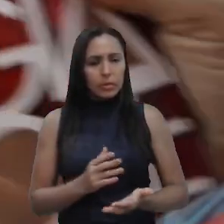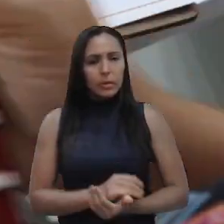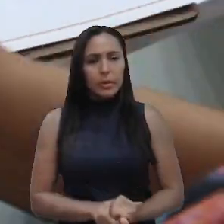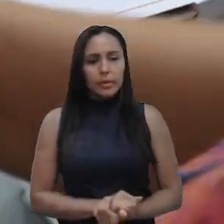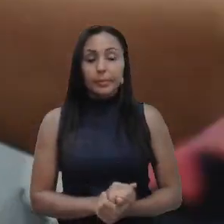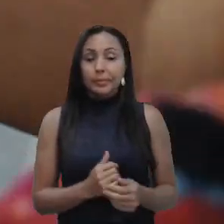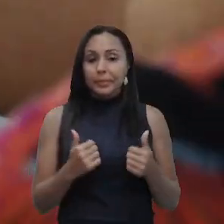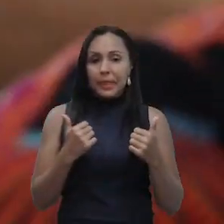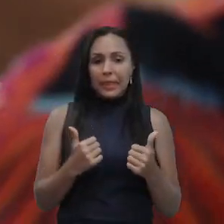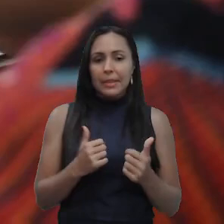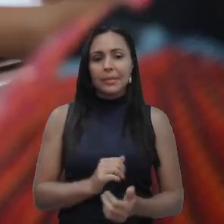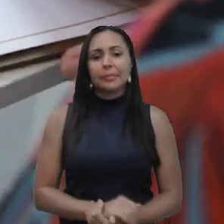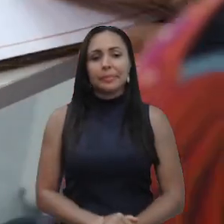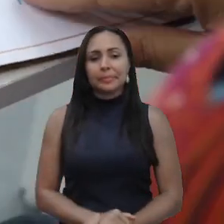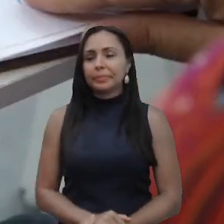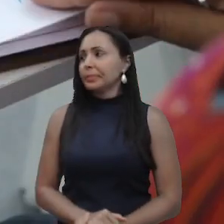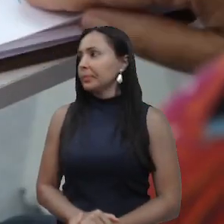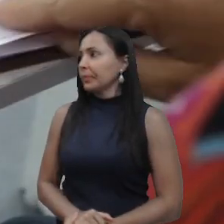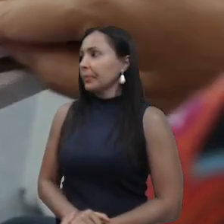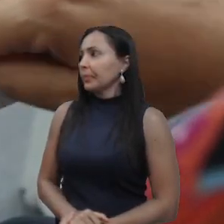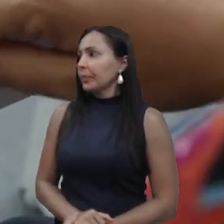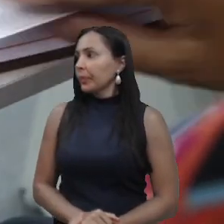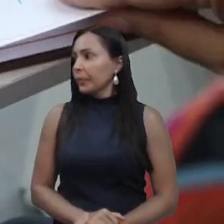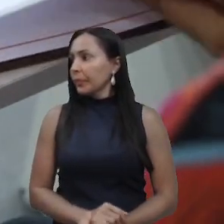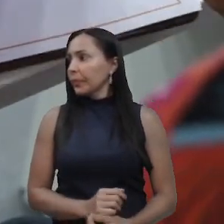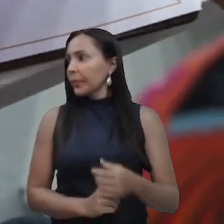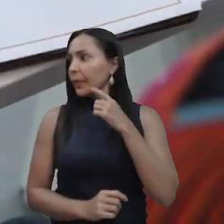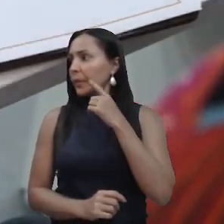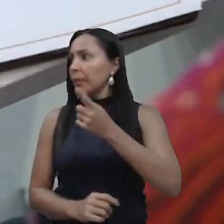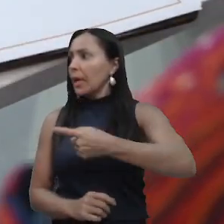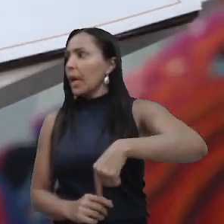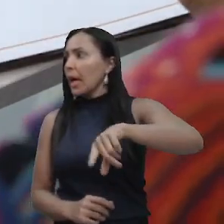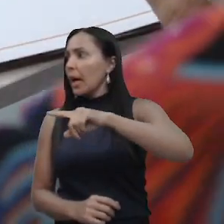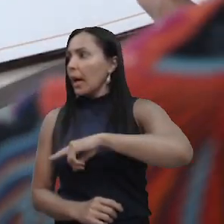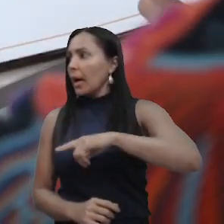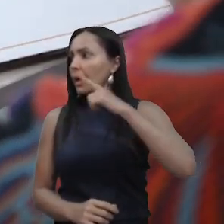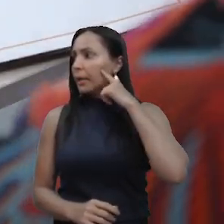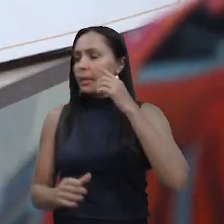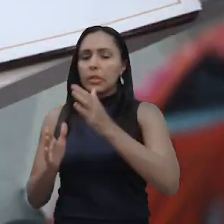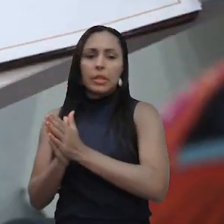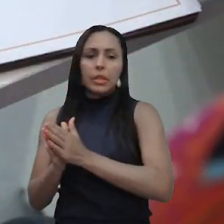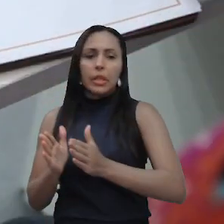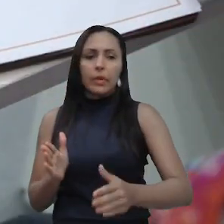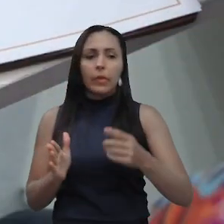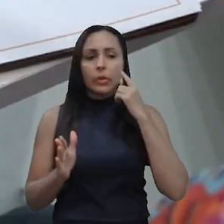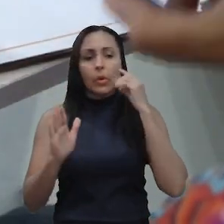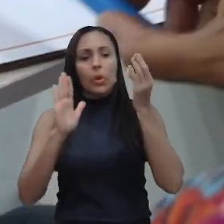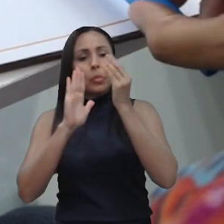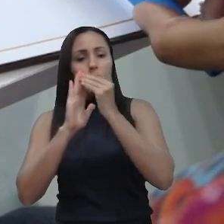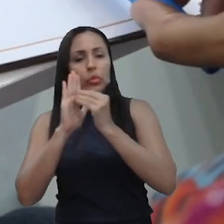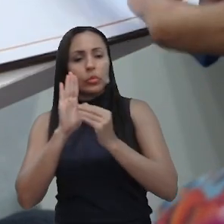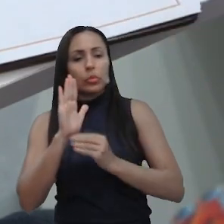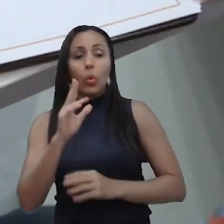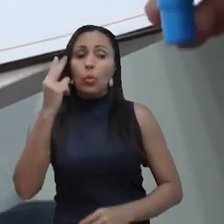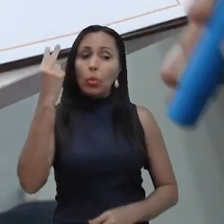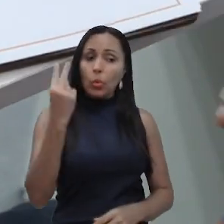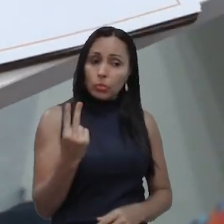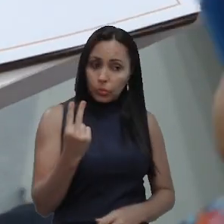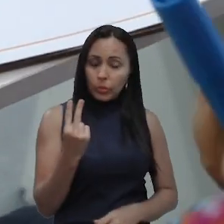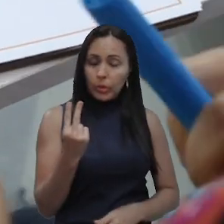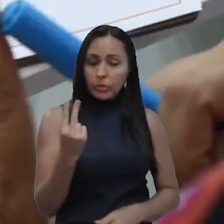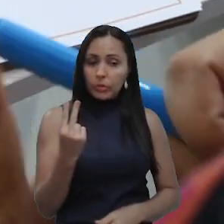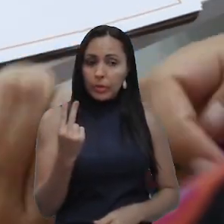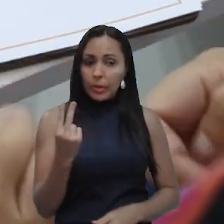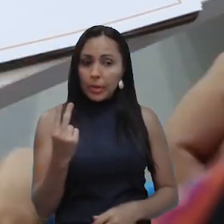Beleza? Bem, aí além desse grid de 3 colunas, eu trouxe um grid com 2 colunas, mas